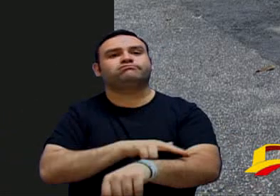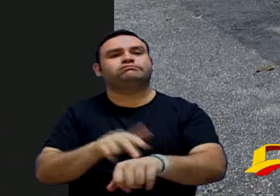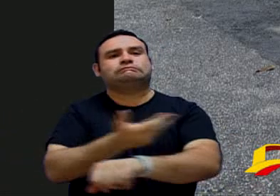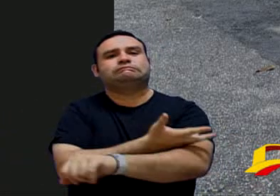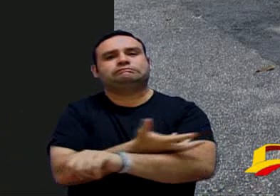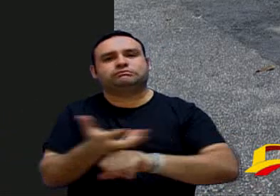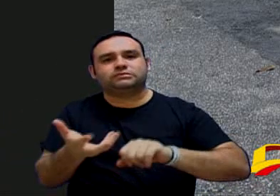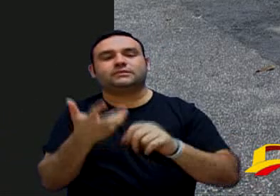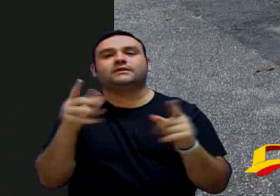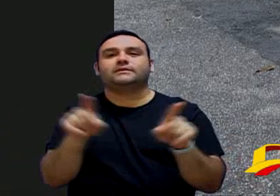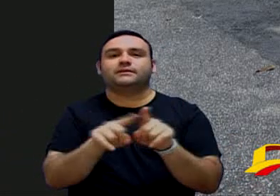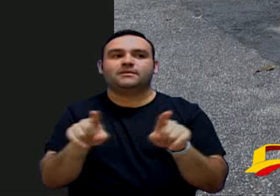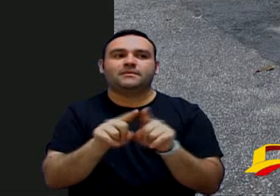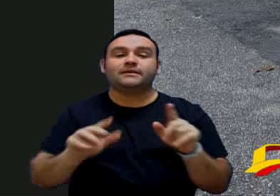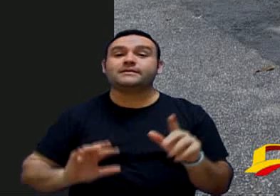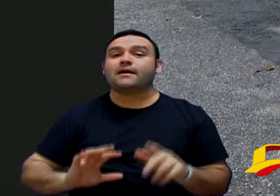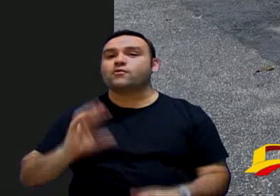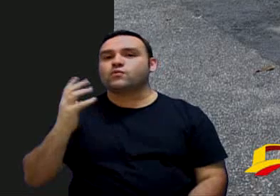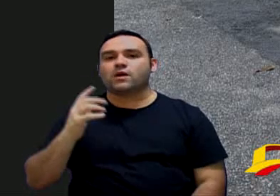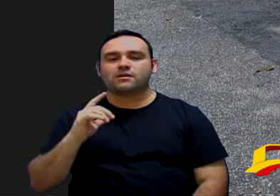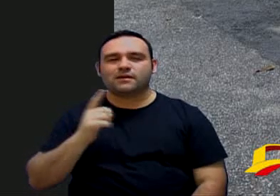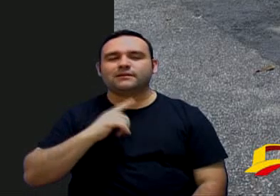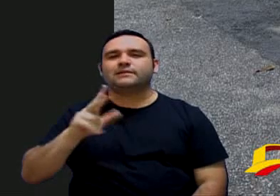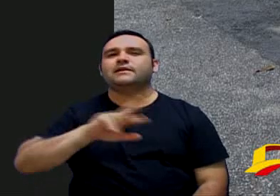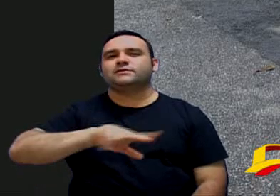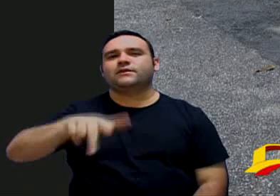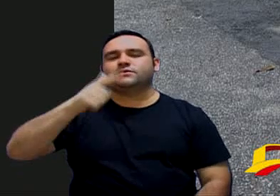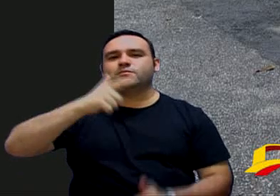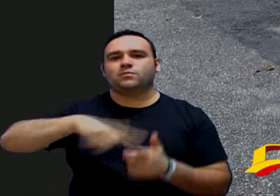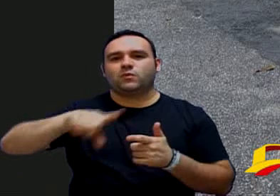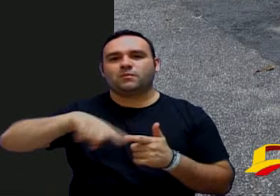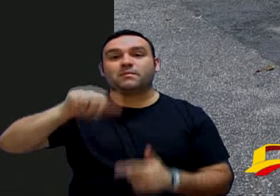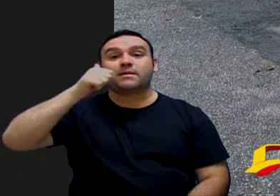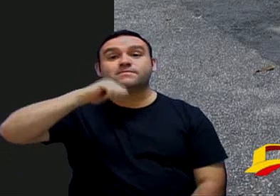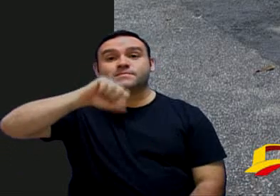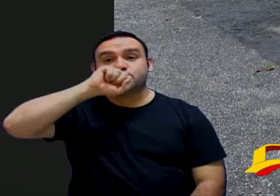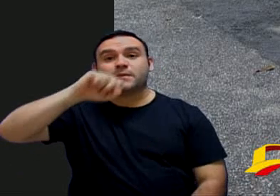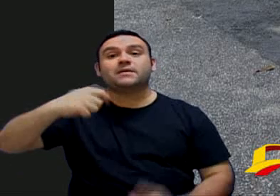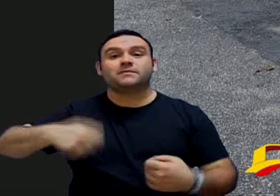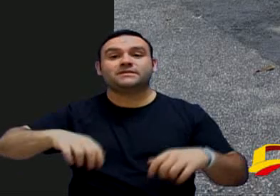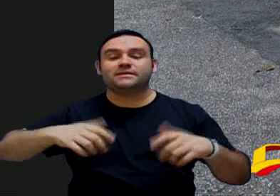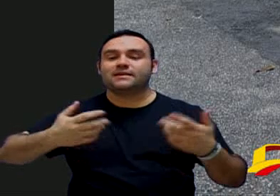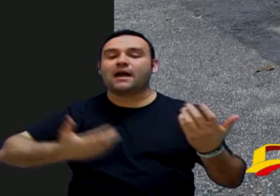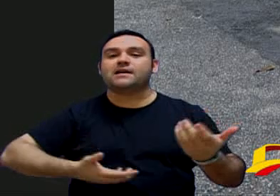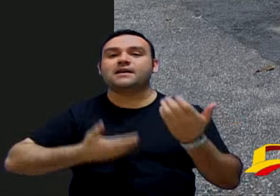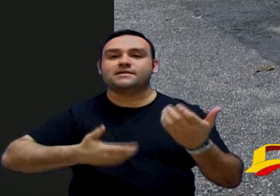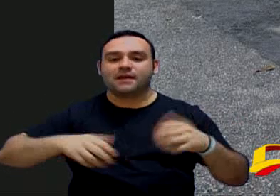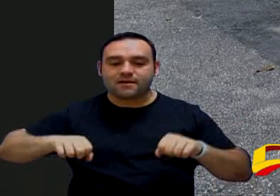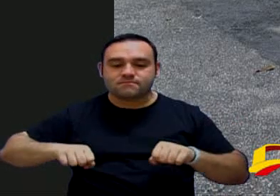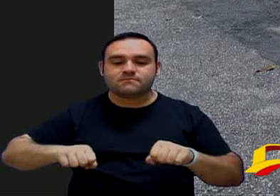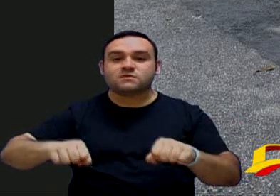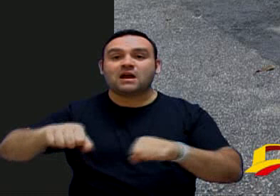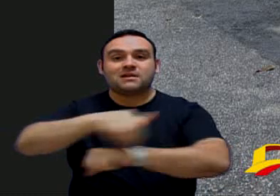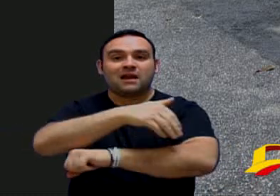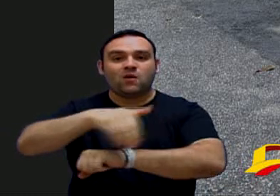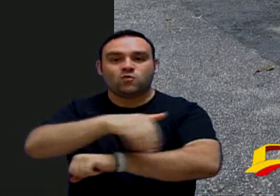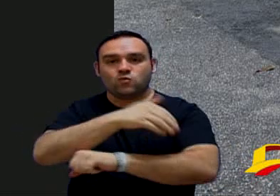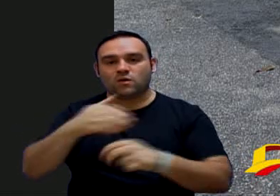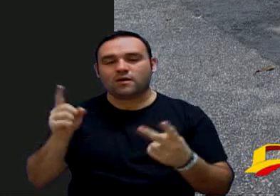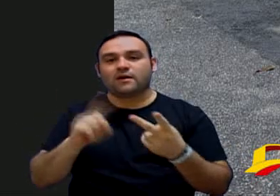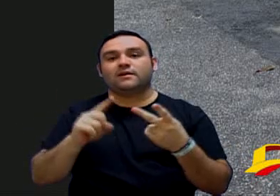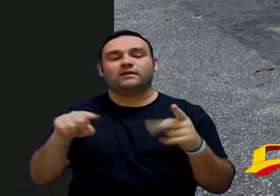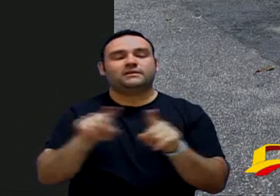mato isso ocasiona vários problemas mãe tem que com carrinho com bebê na rua